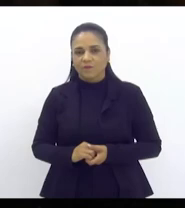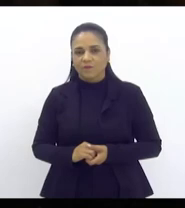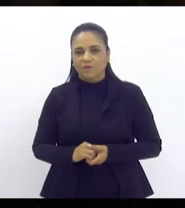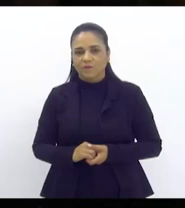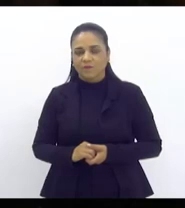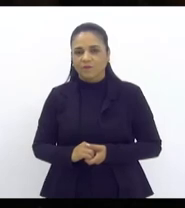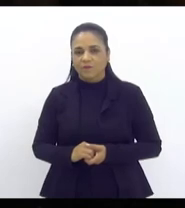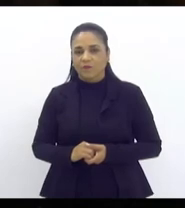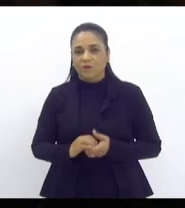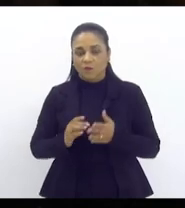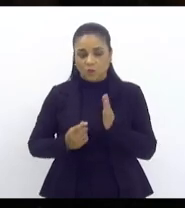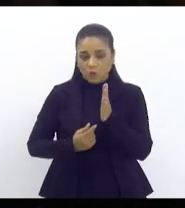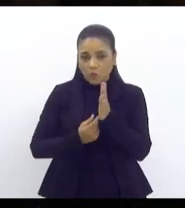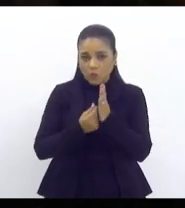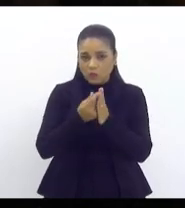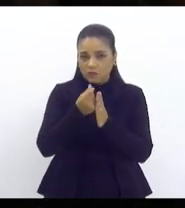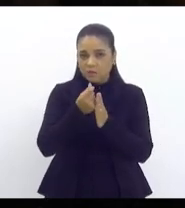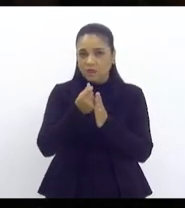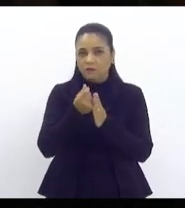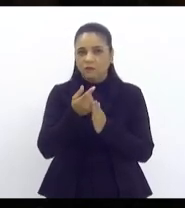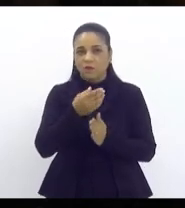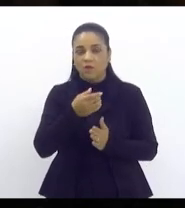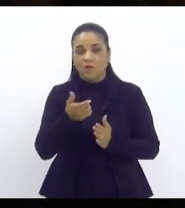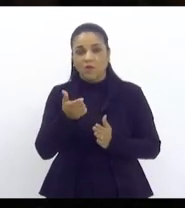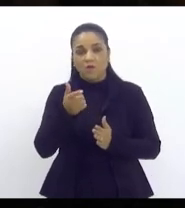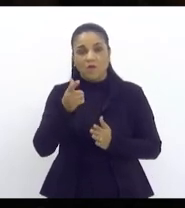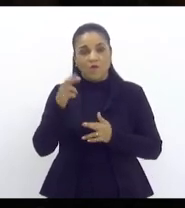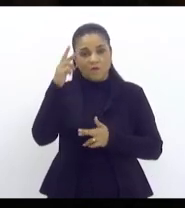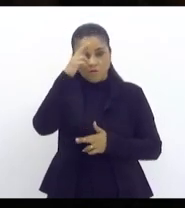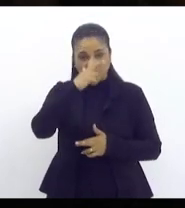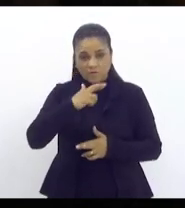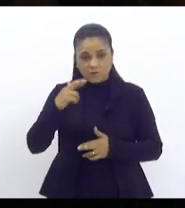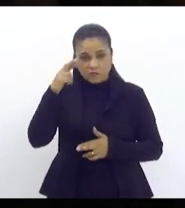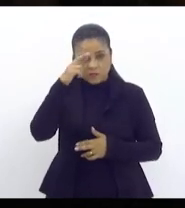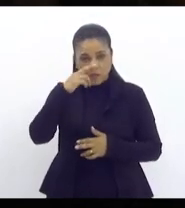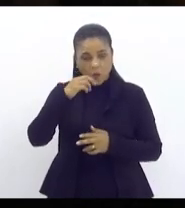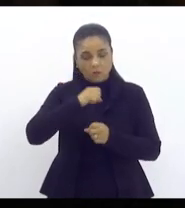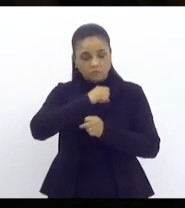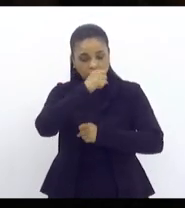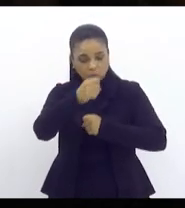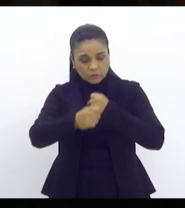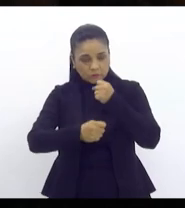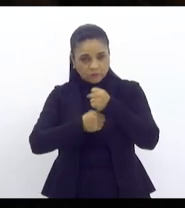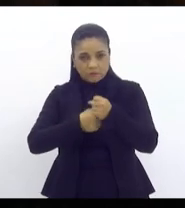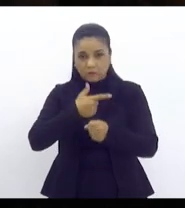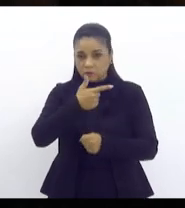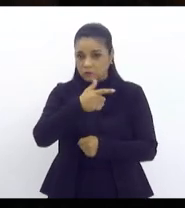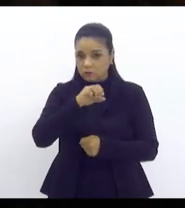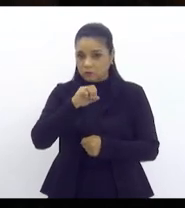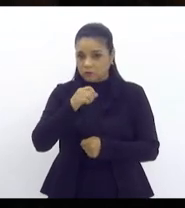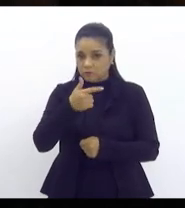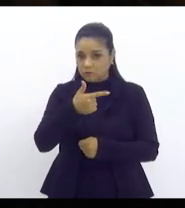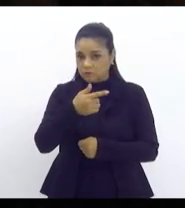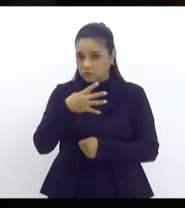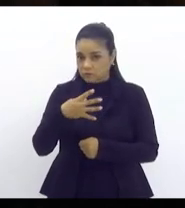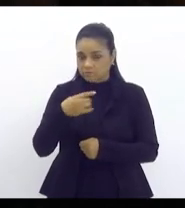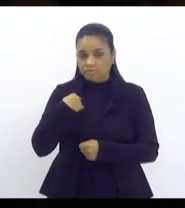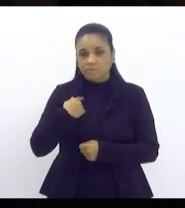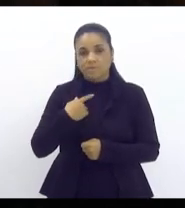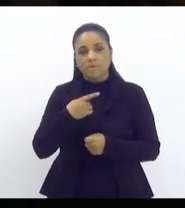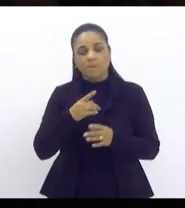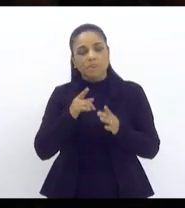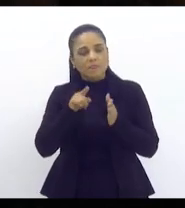o orçamento fiscal e da Seguridade Social para 2024 prevê